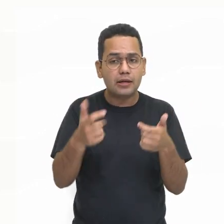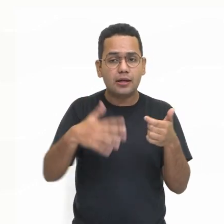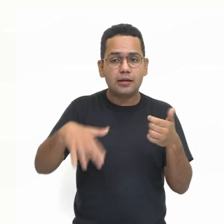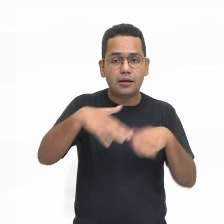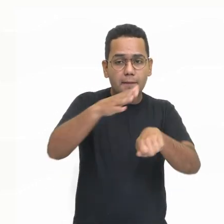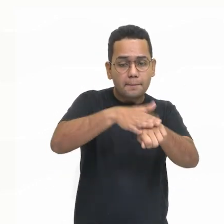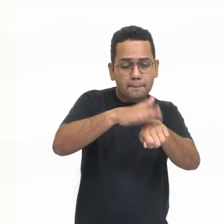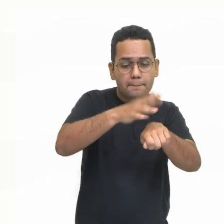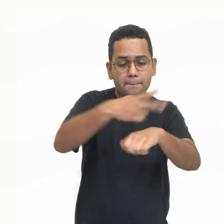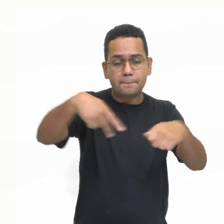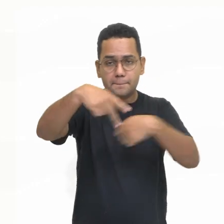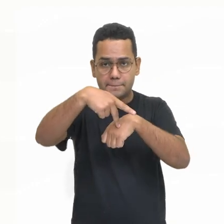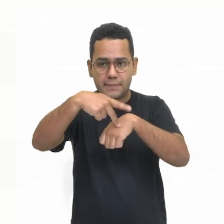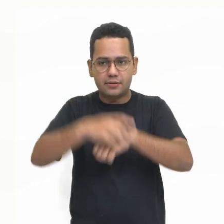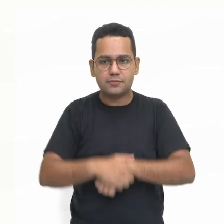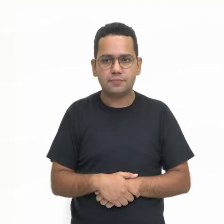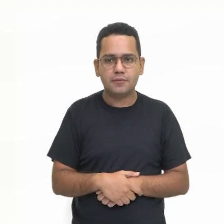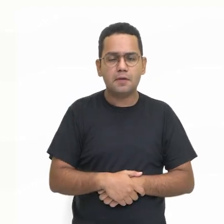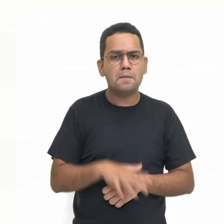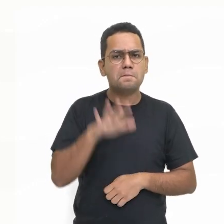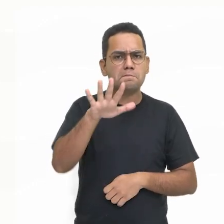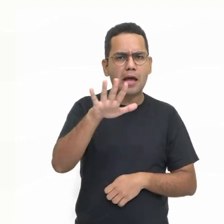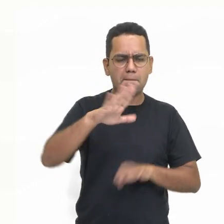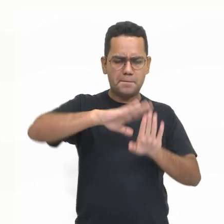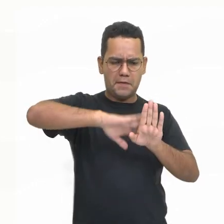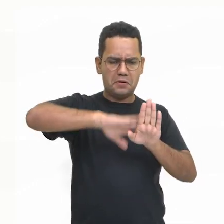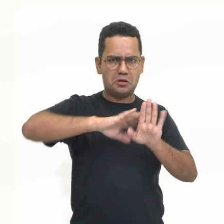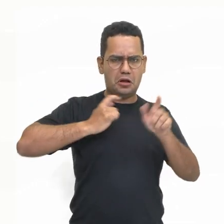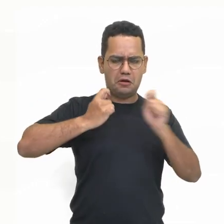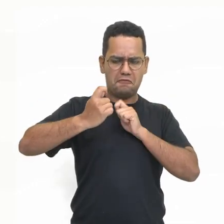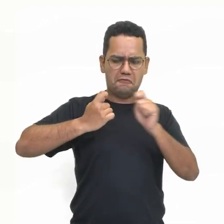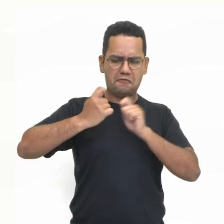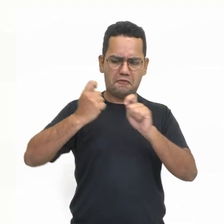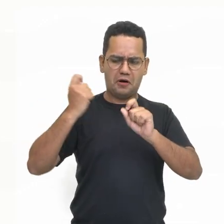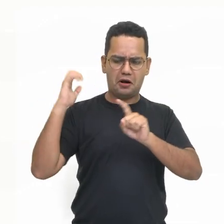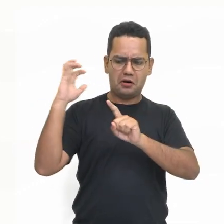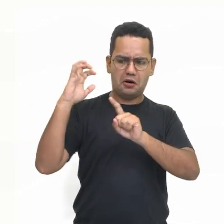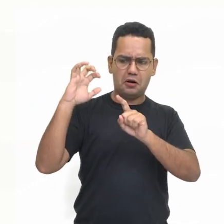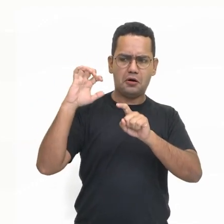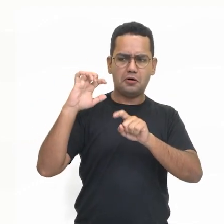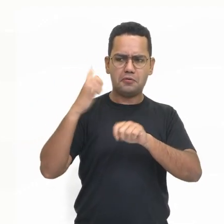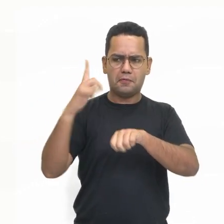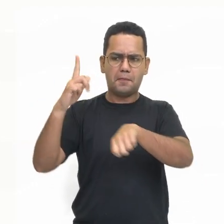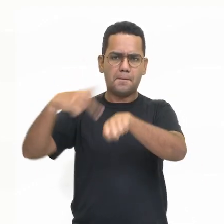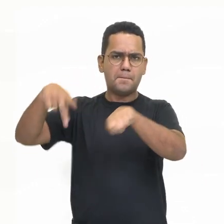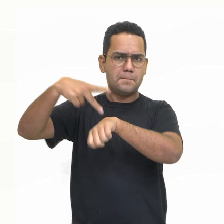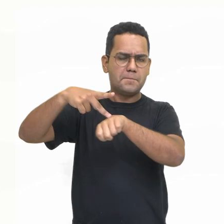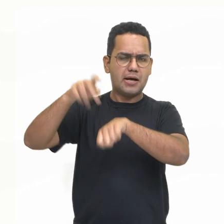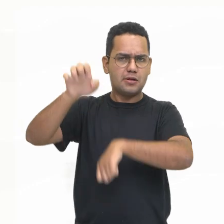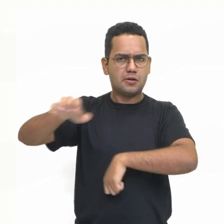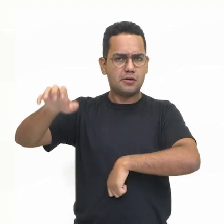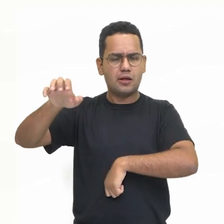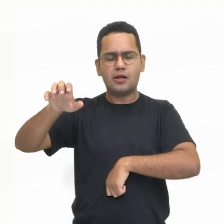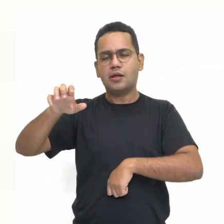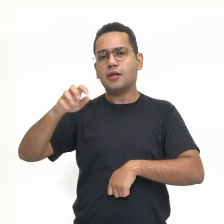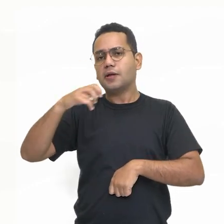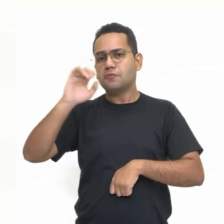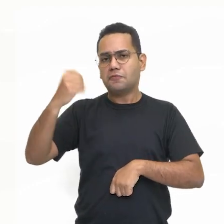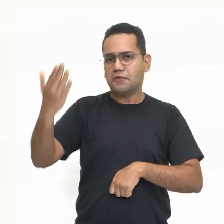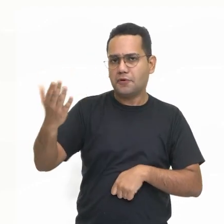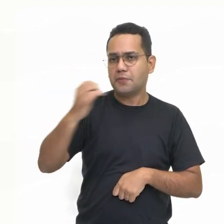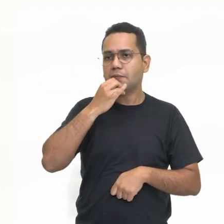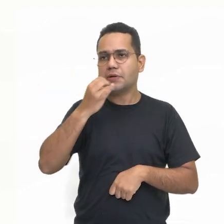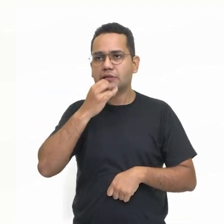independente, autônomo, em que não houvesse ali a interferência de países estrangeiros explorando seus recursos tanto humanos